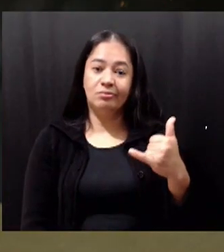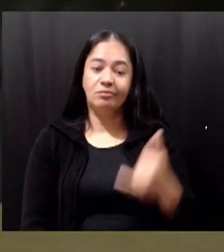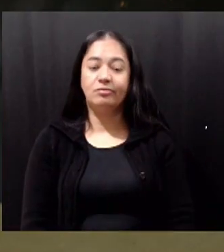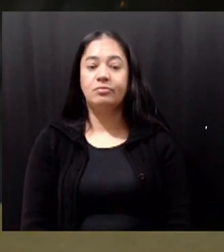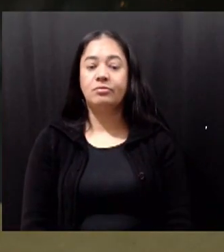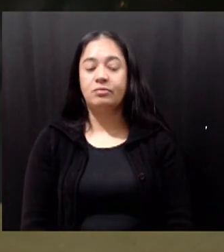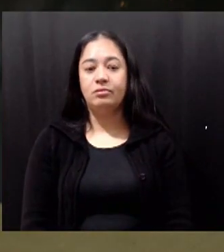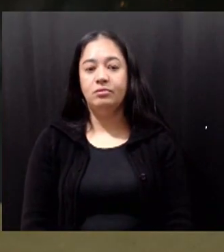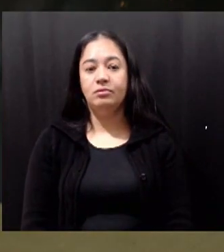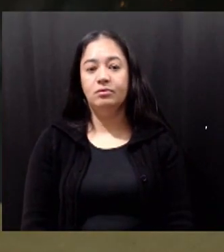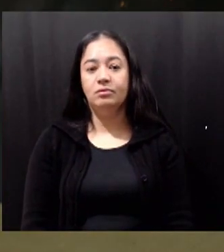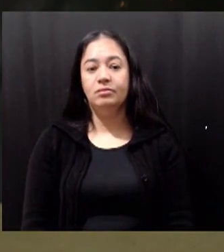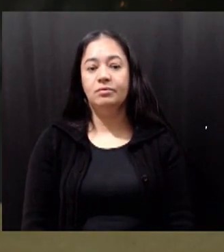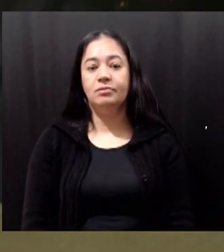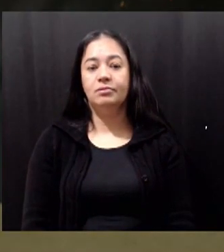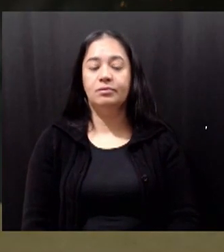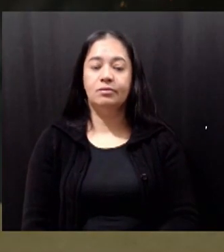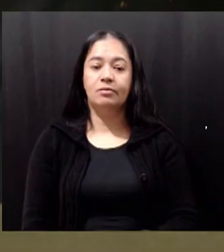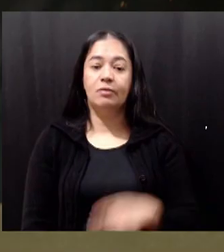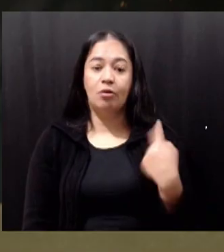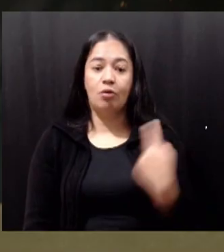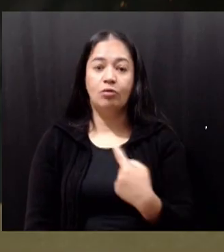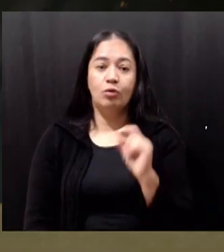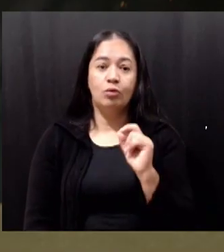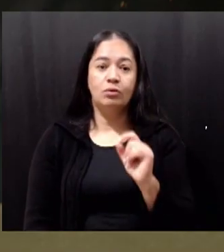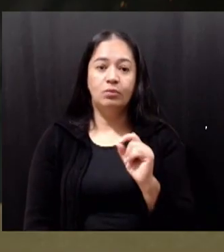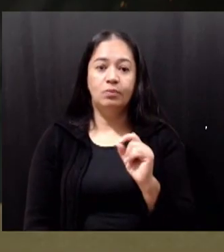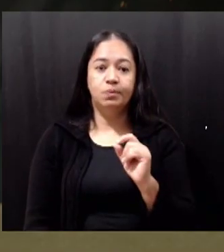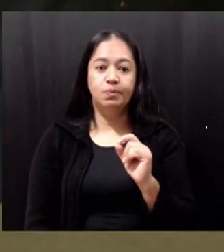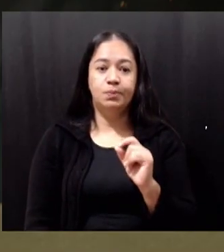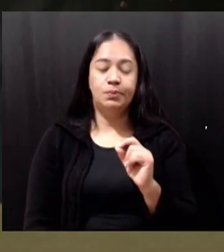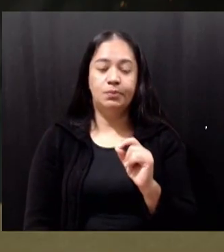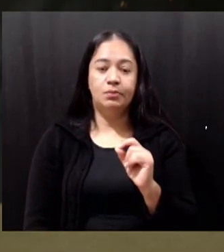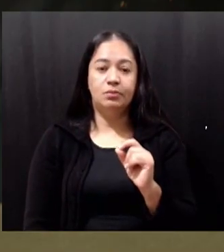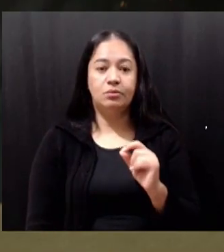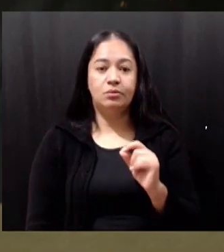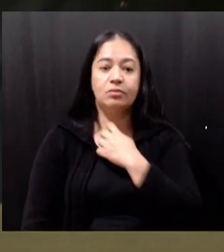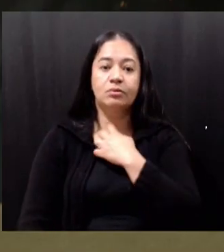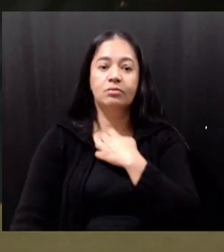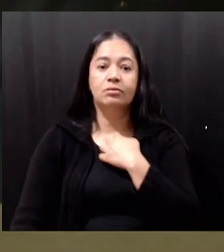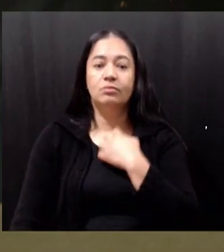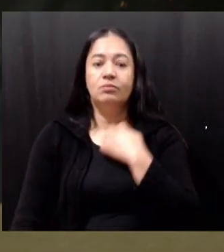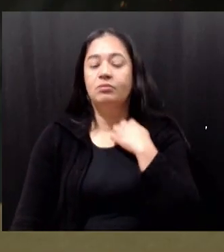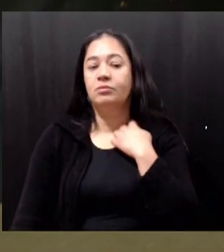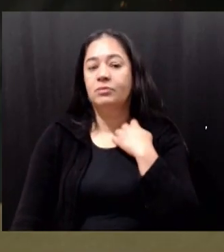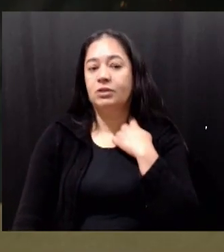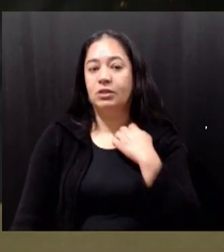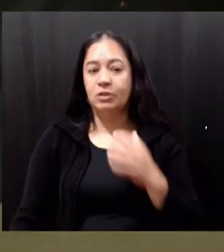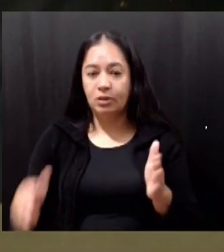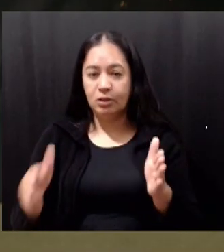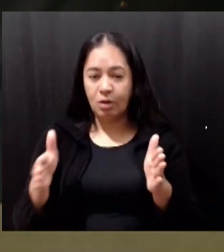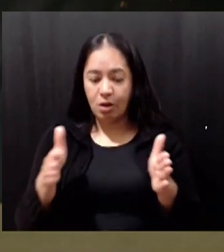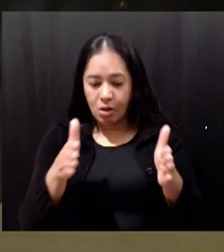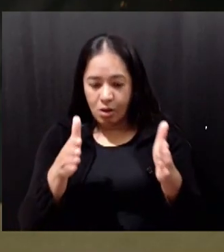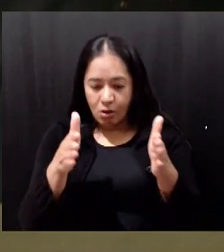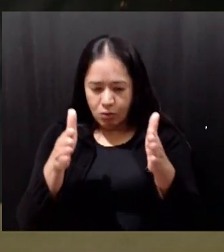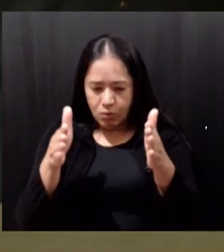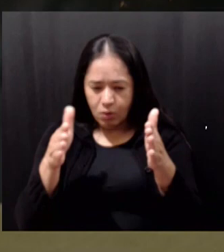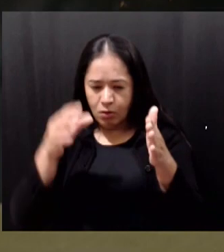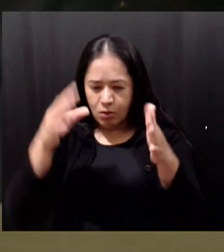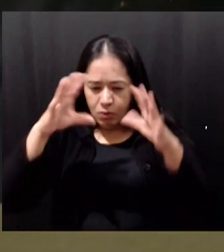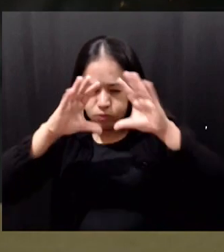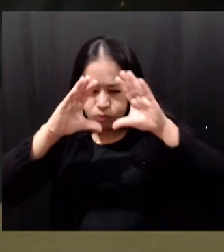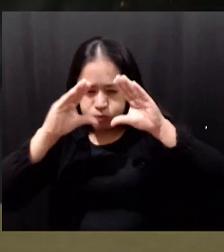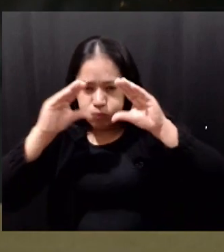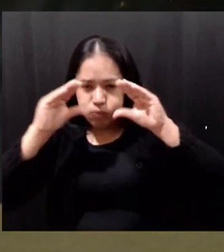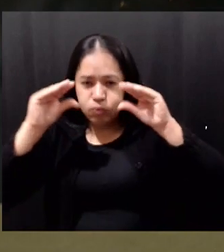isso, nós entramos em um túnel obscuro, né, da internet que